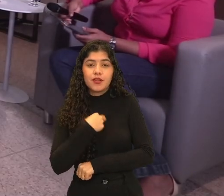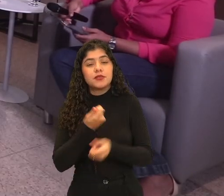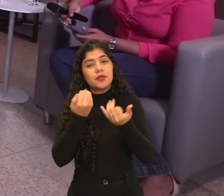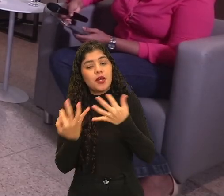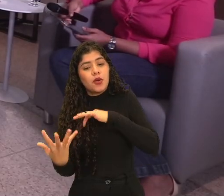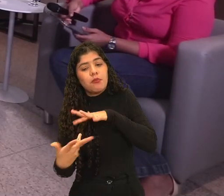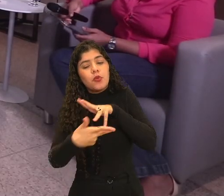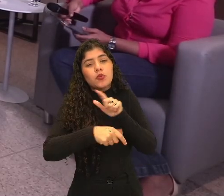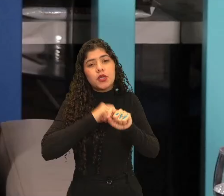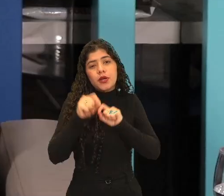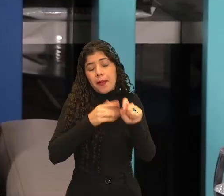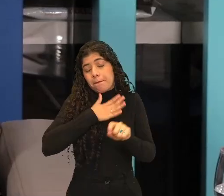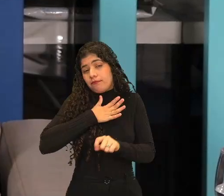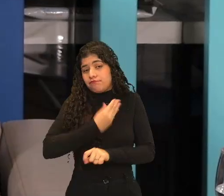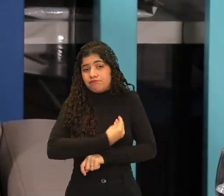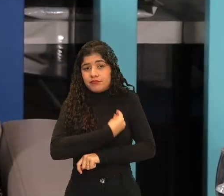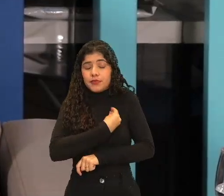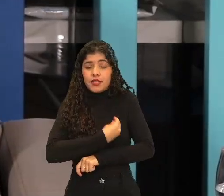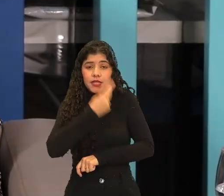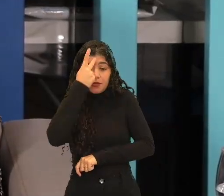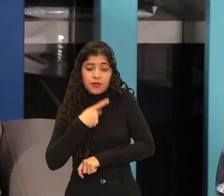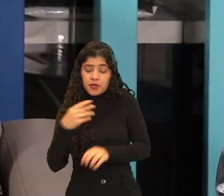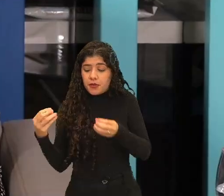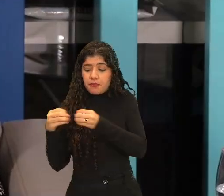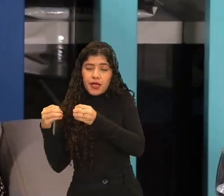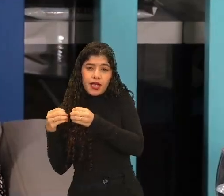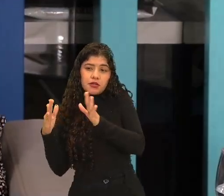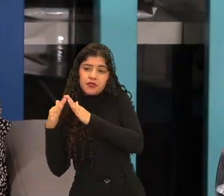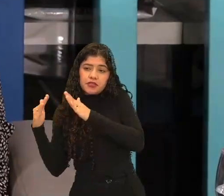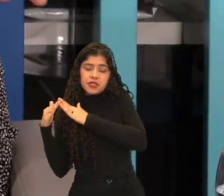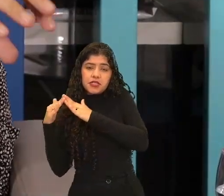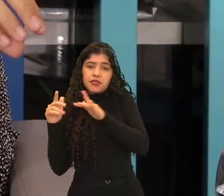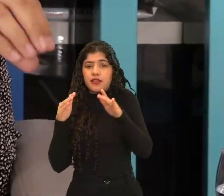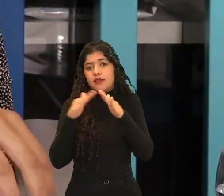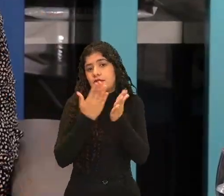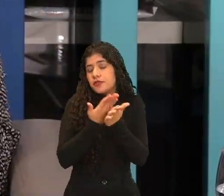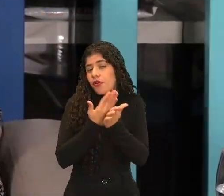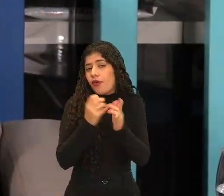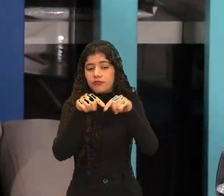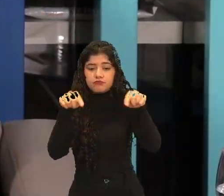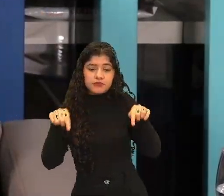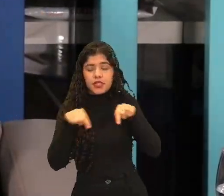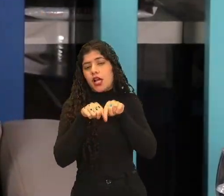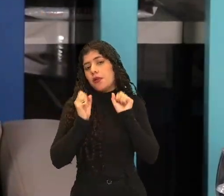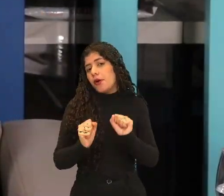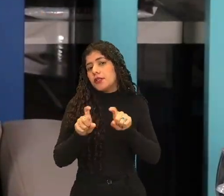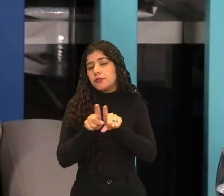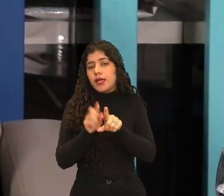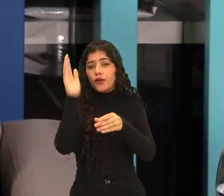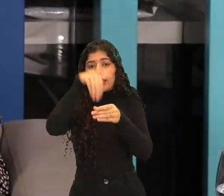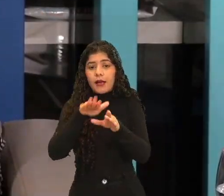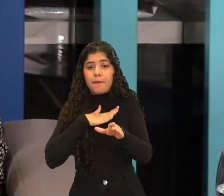mundo, pode ser a minha realidade ali, próxima de mim, né? A minha sala de aula, pode ser o meu consultório, pode ser dentro da